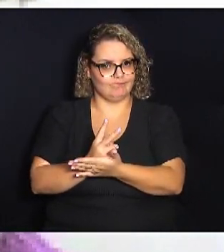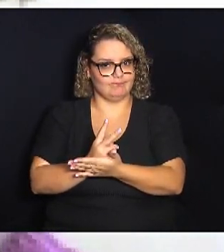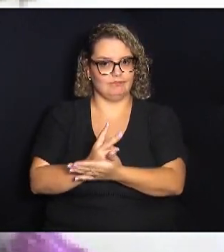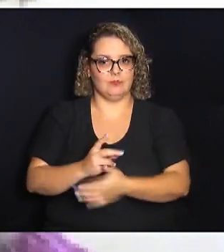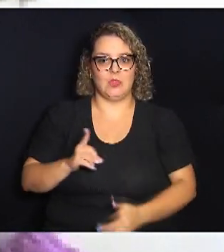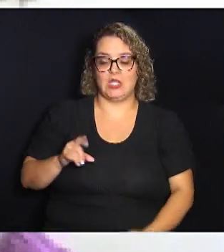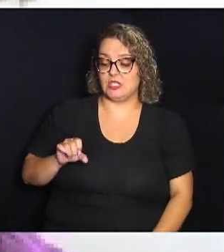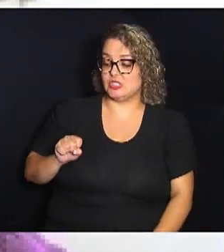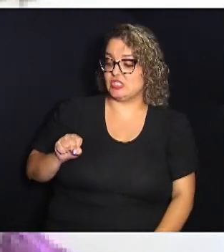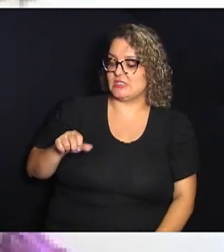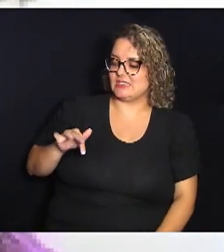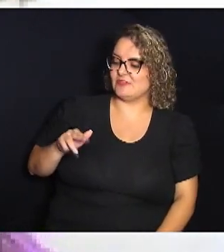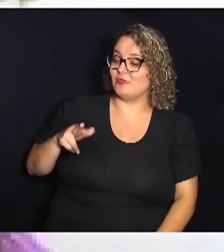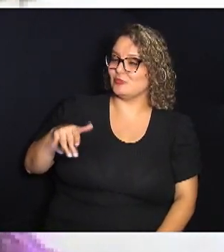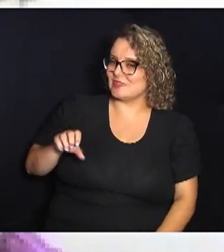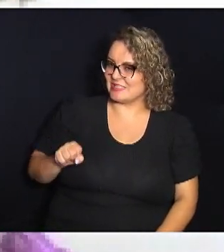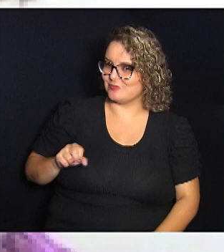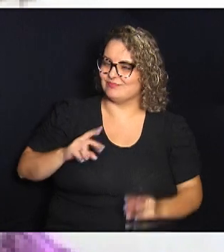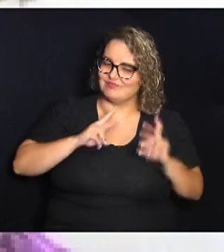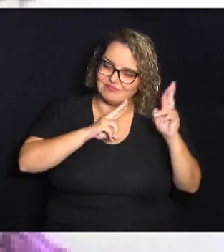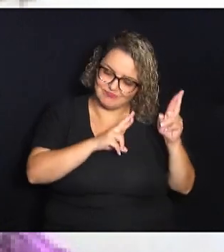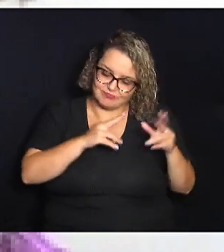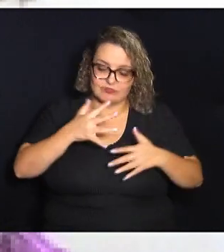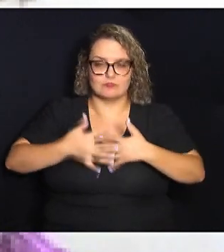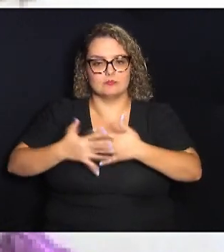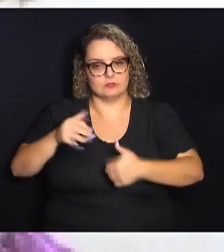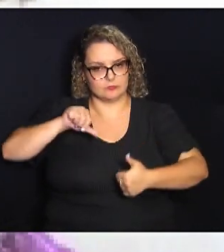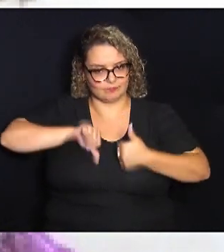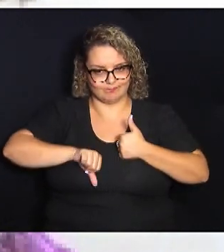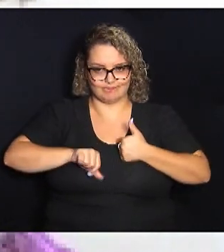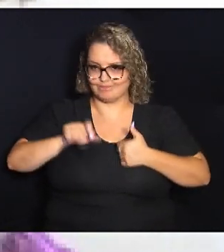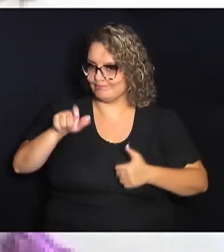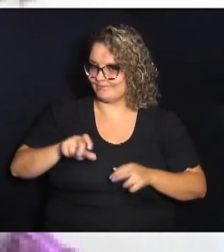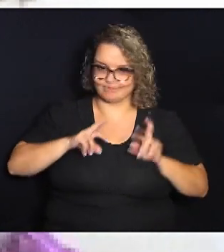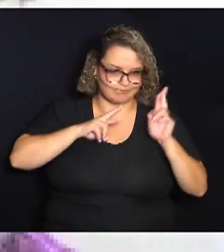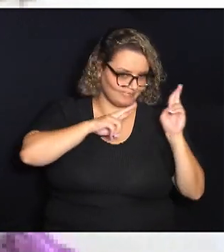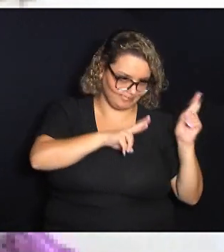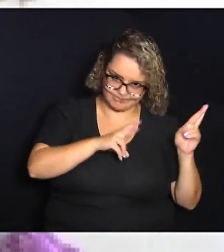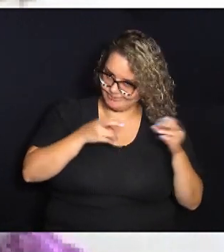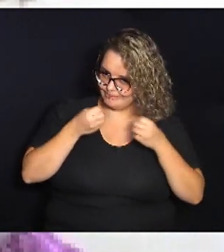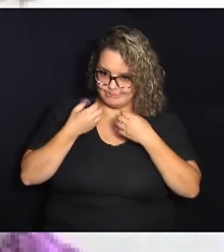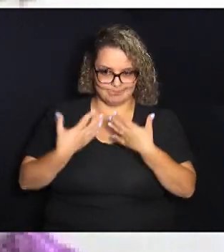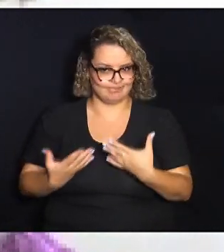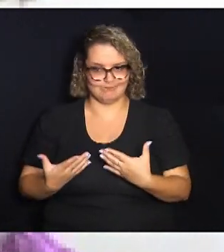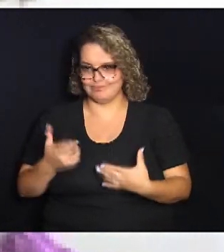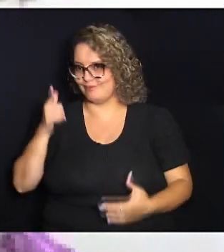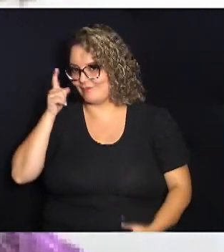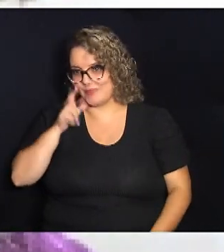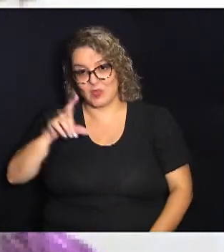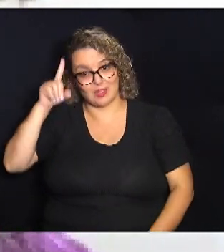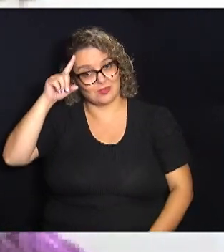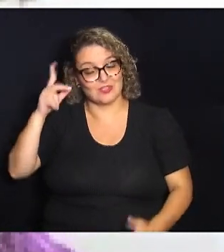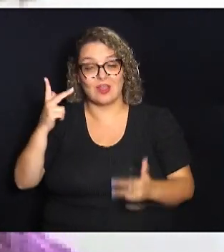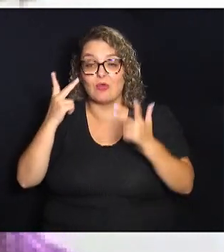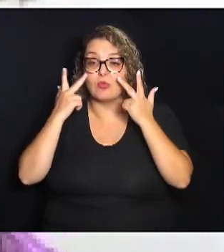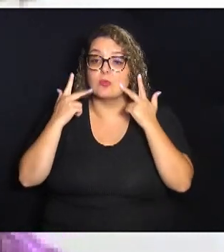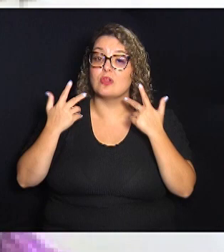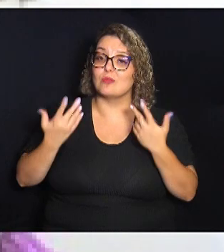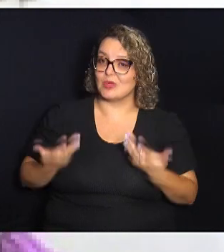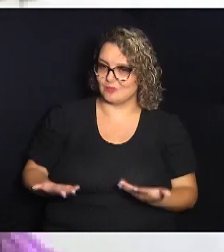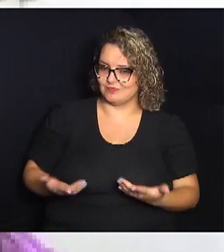disfunção do sono atrapalha muito o humor. Uma pessoa que não dorme bem não consegue ter um dia tranquilo. Então,